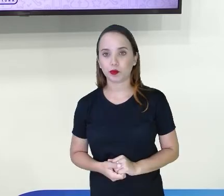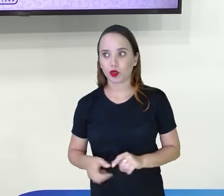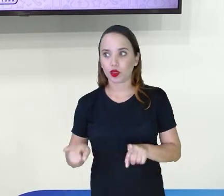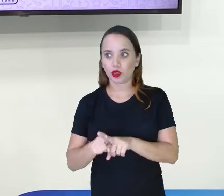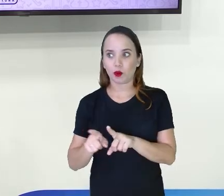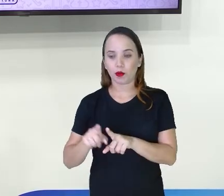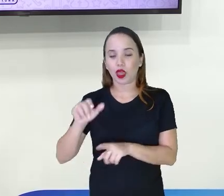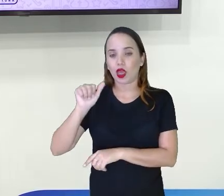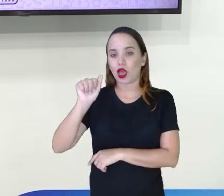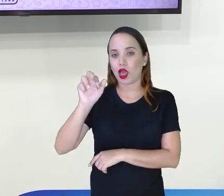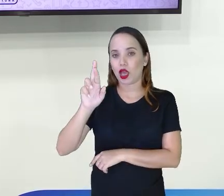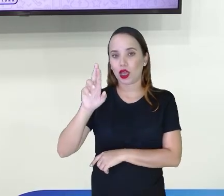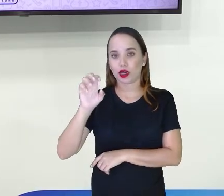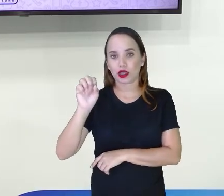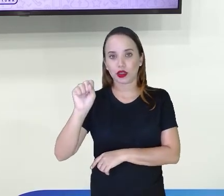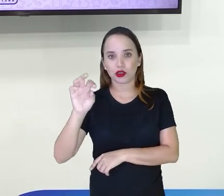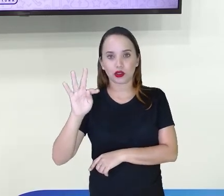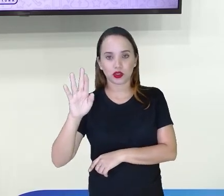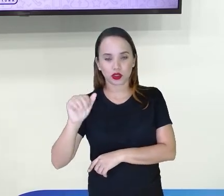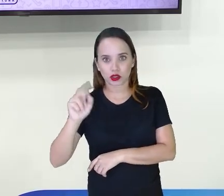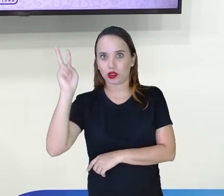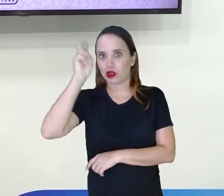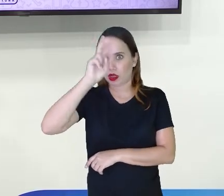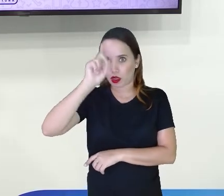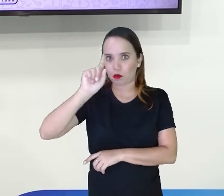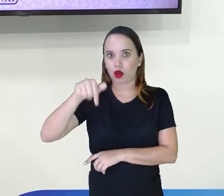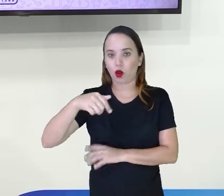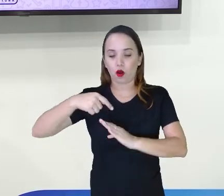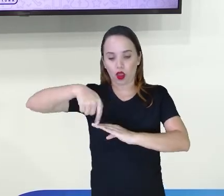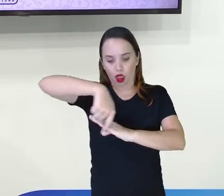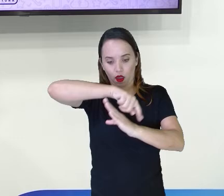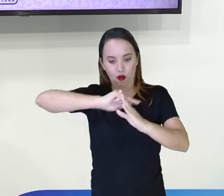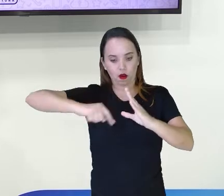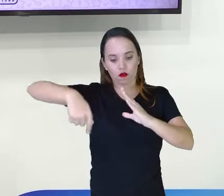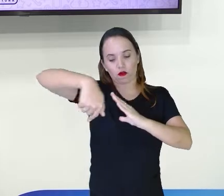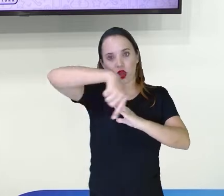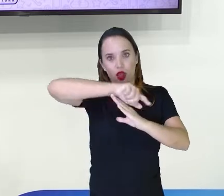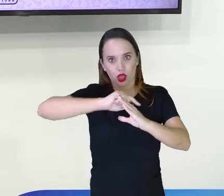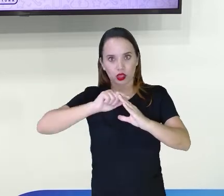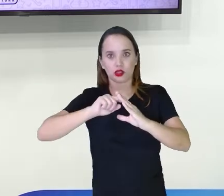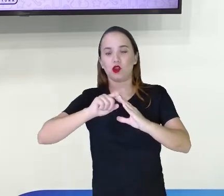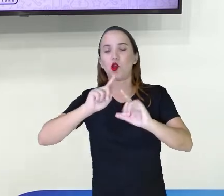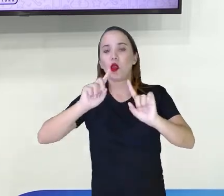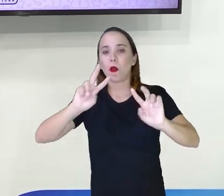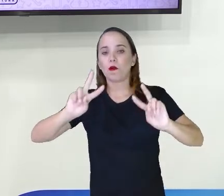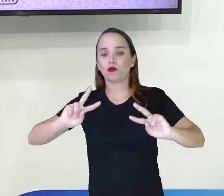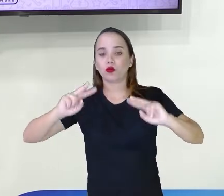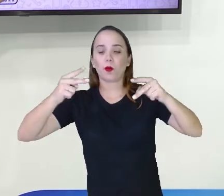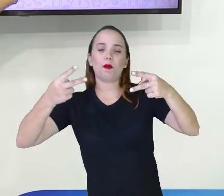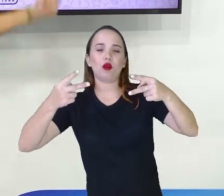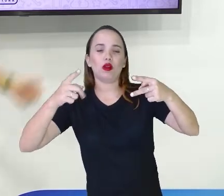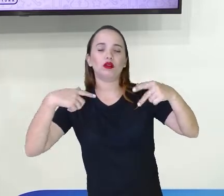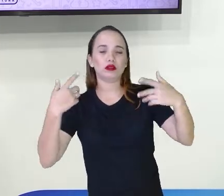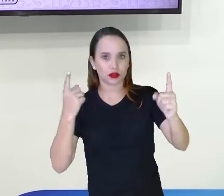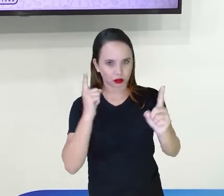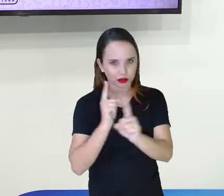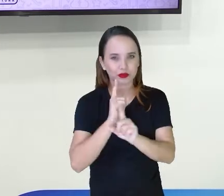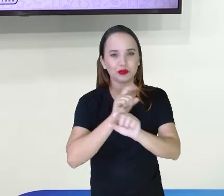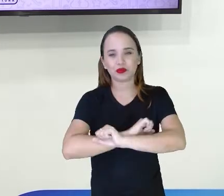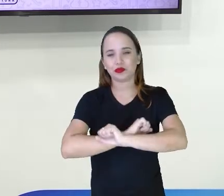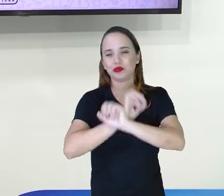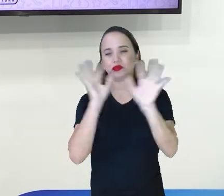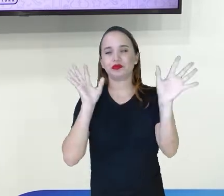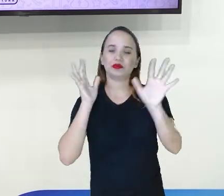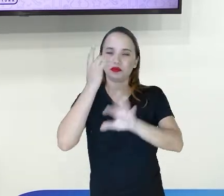Eu multiplico a quantidade de faces laterais por 2. Vou encontrar claramente a quantidade